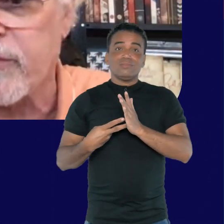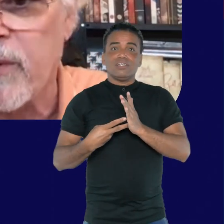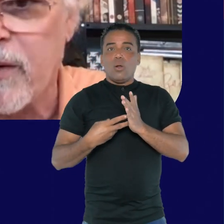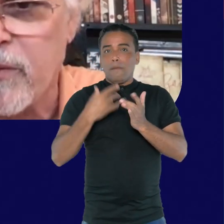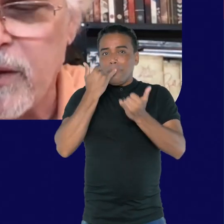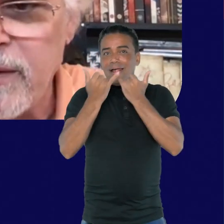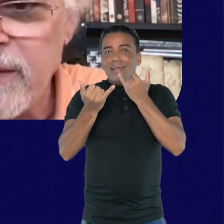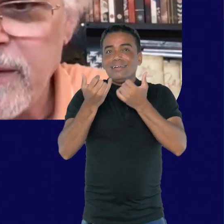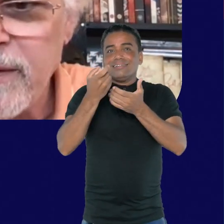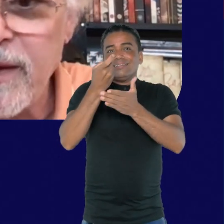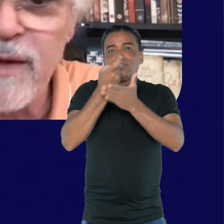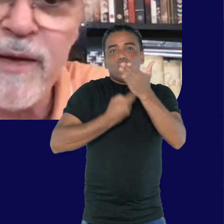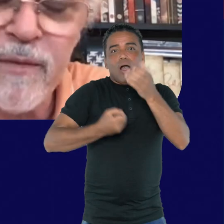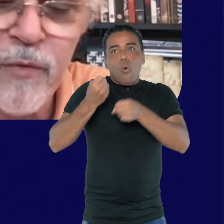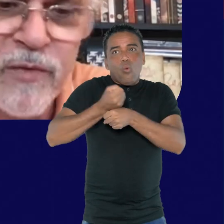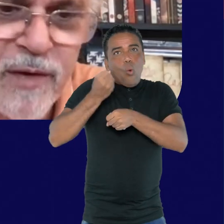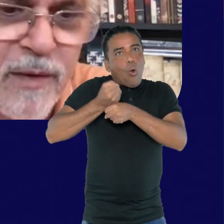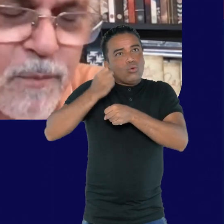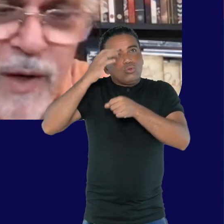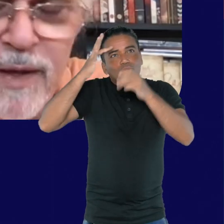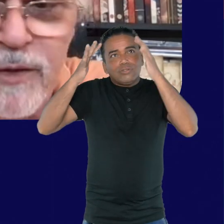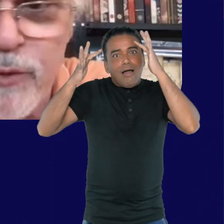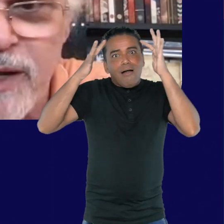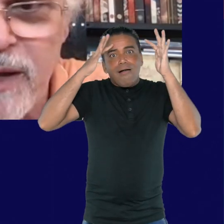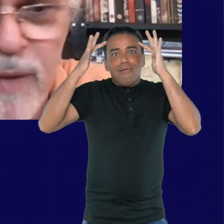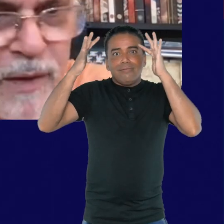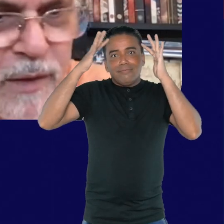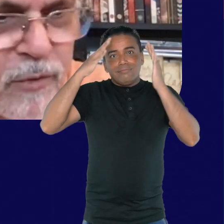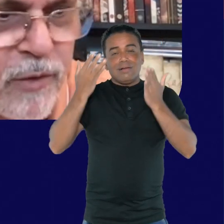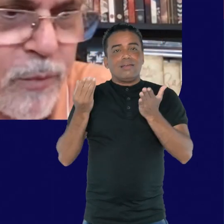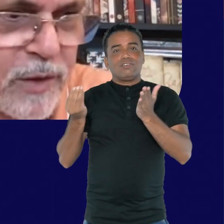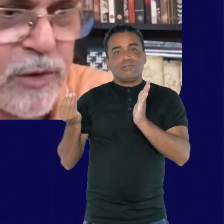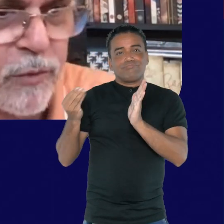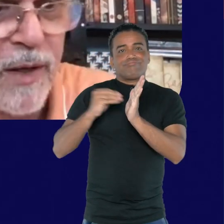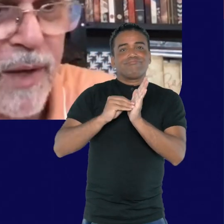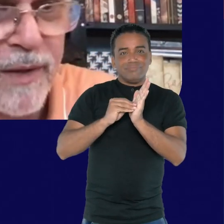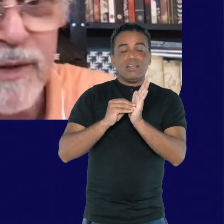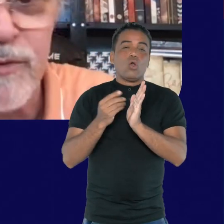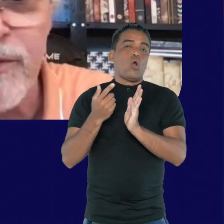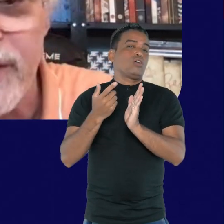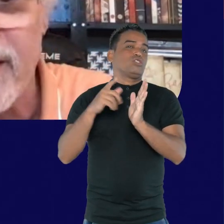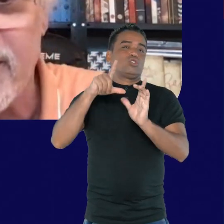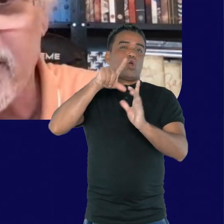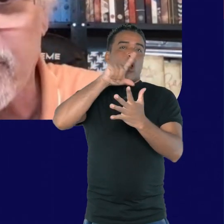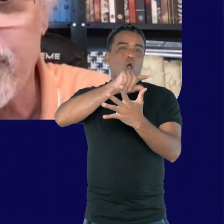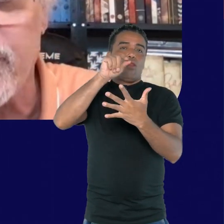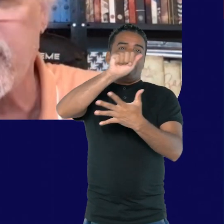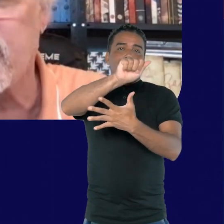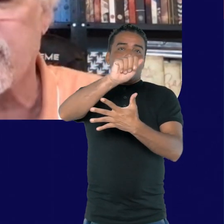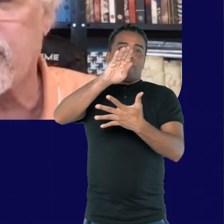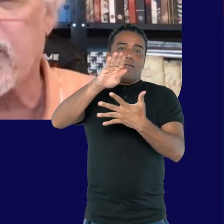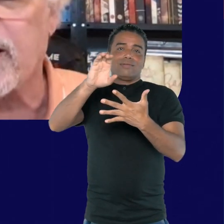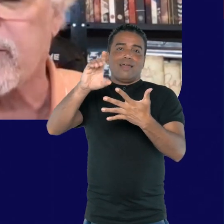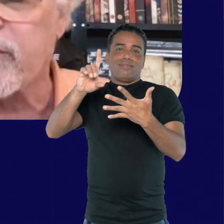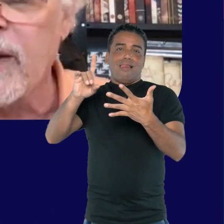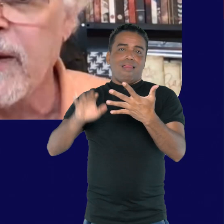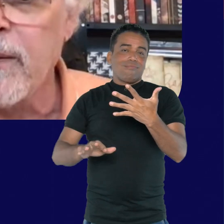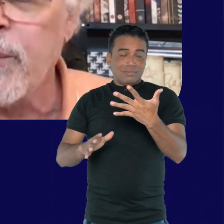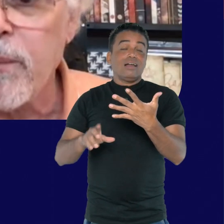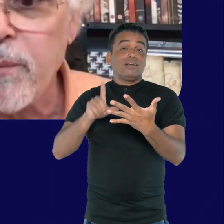construção textual. E aí você preenche o gabarito, e eu preenchi o gabarito e fiquei entre os primeiros